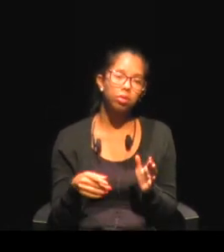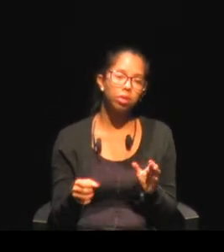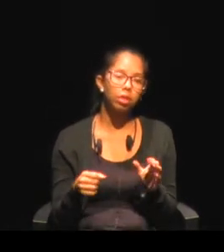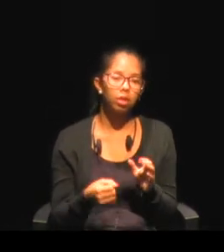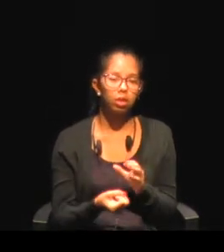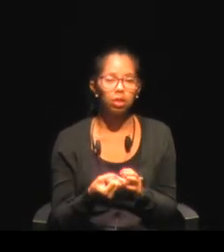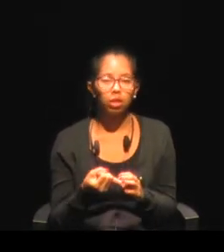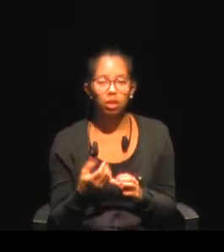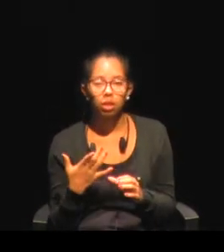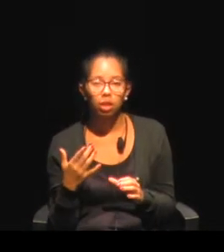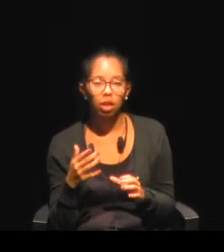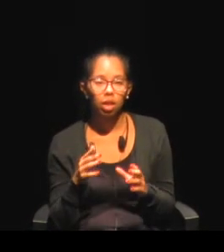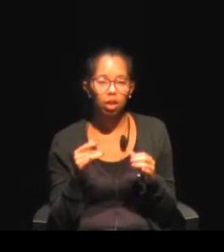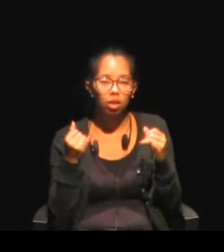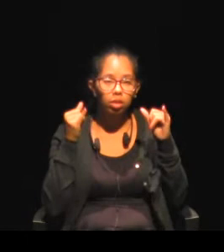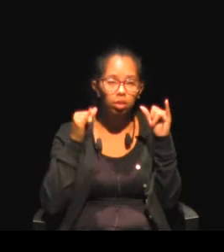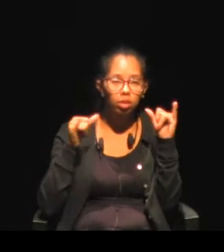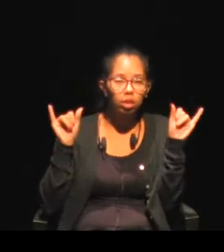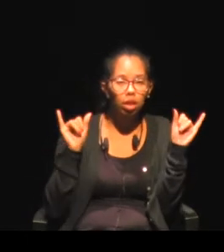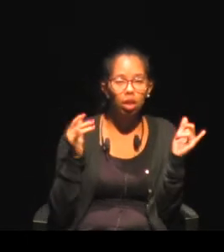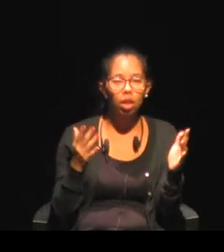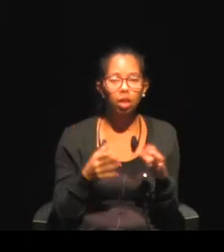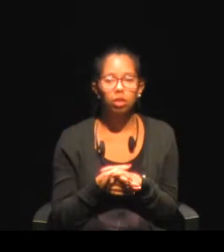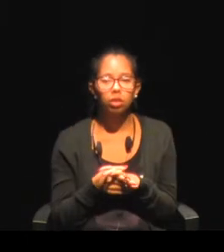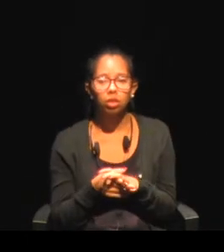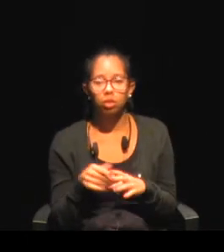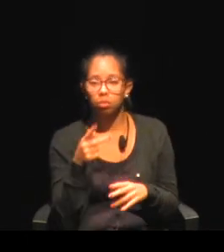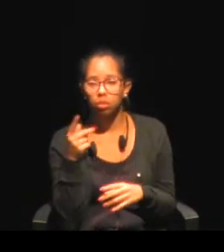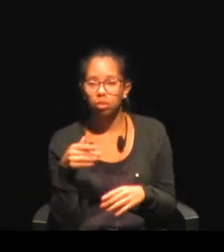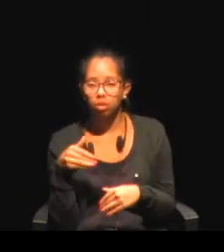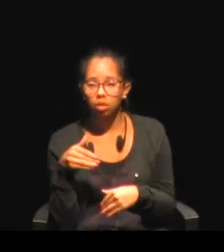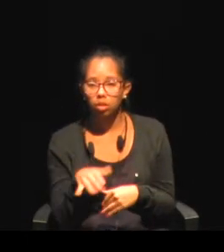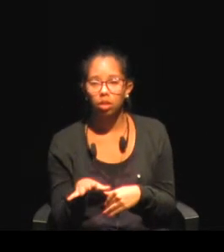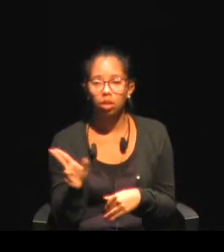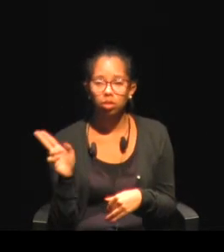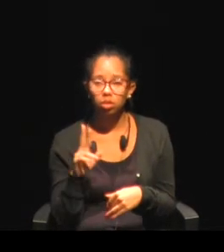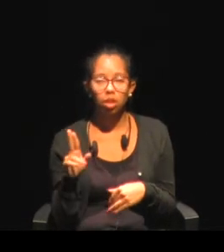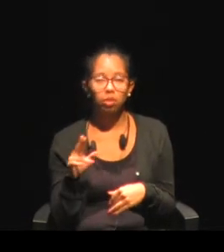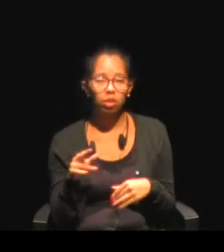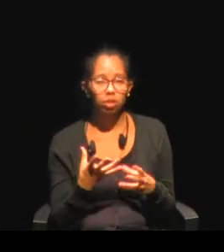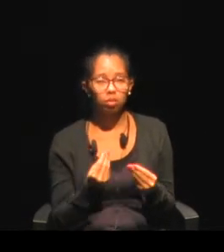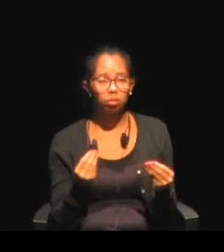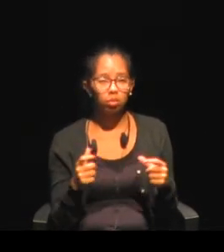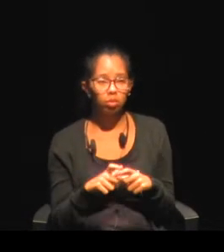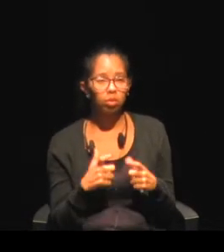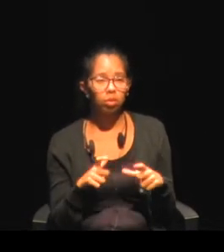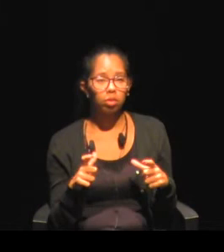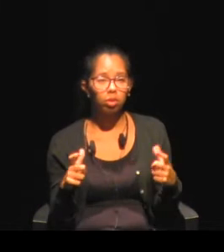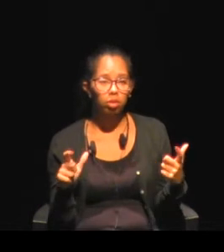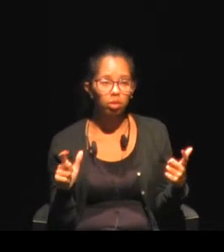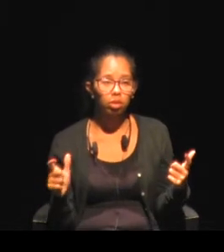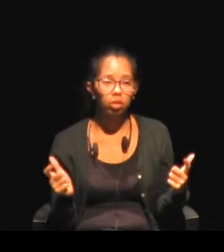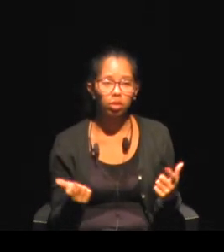gado, né? E tinha tanta terra para tanta gente que ninguém se preocupava com isso. O gado vivia solto, as pessoas iam lá e